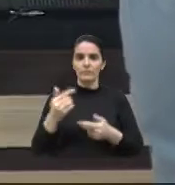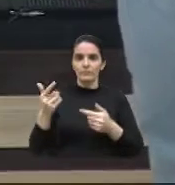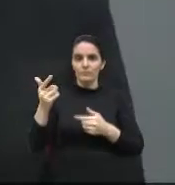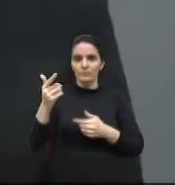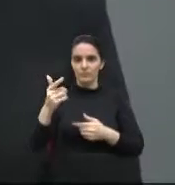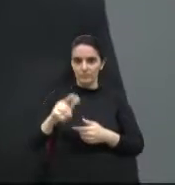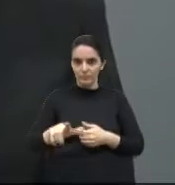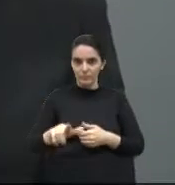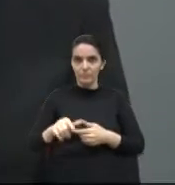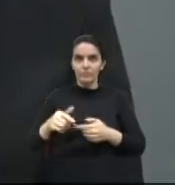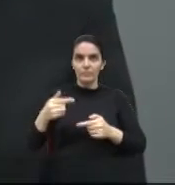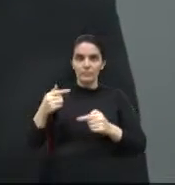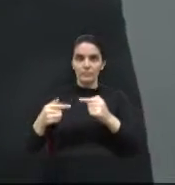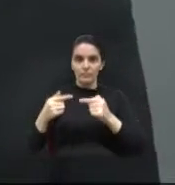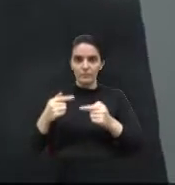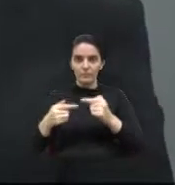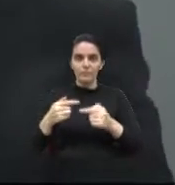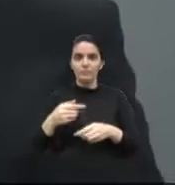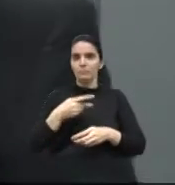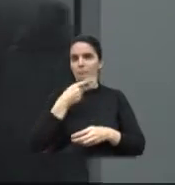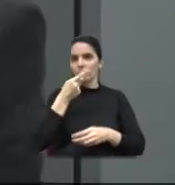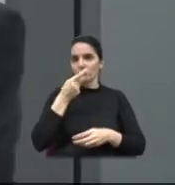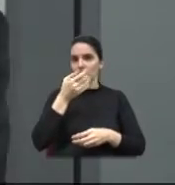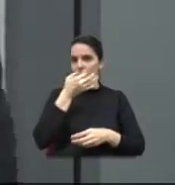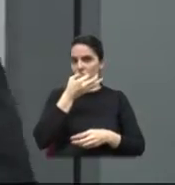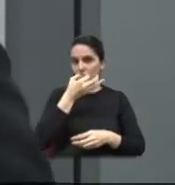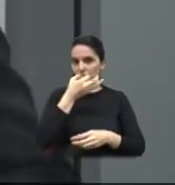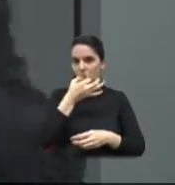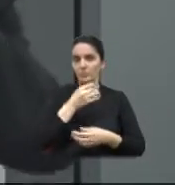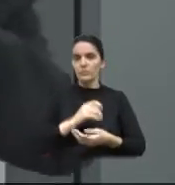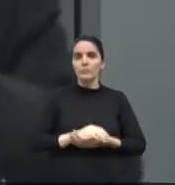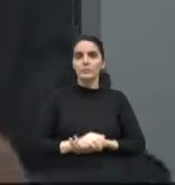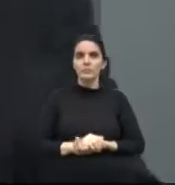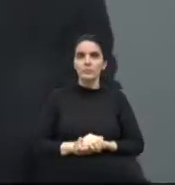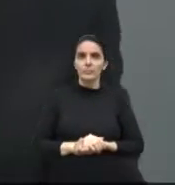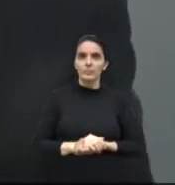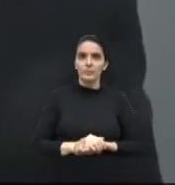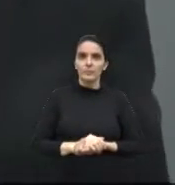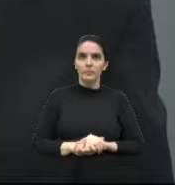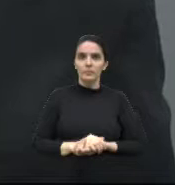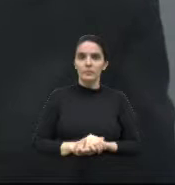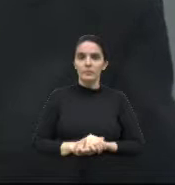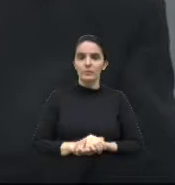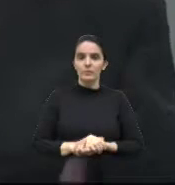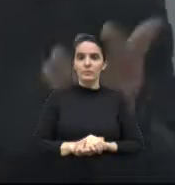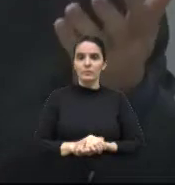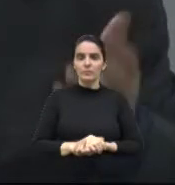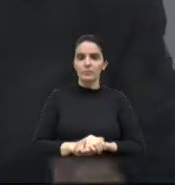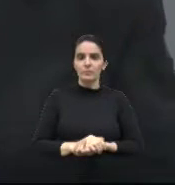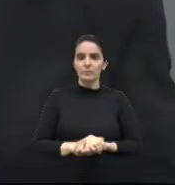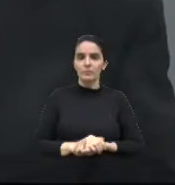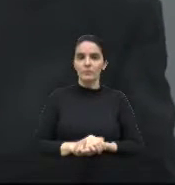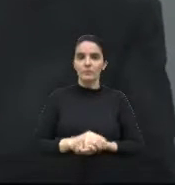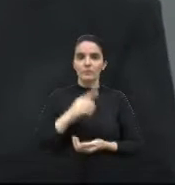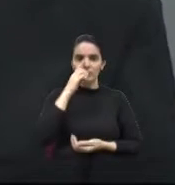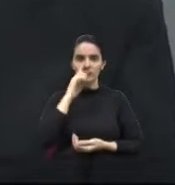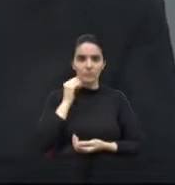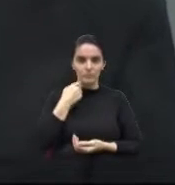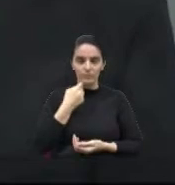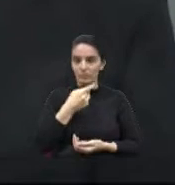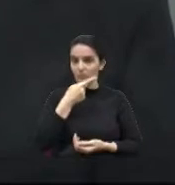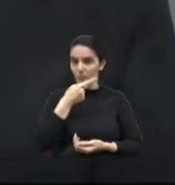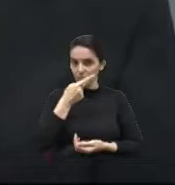essa colocação, e me agrada muito uma das colocações que o ilustre vereador, pastor Newton,